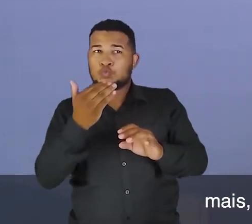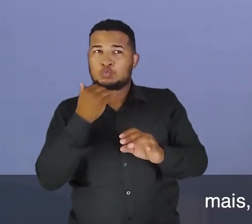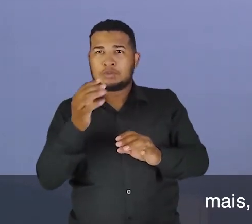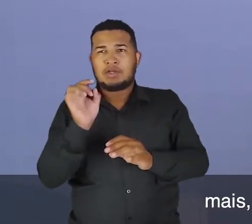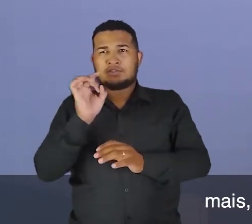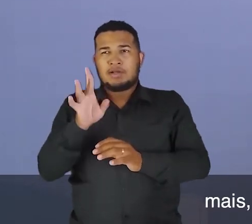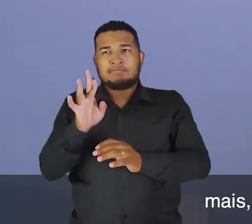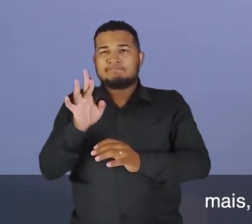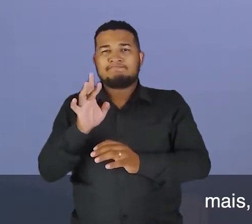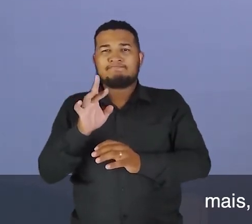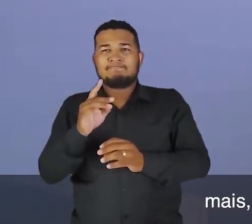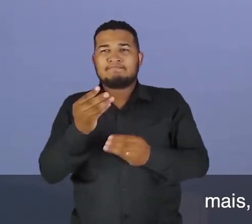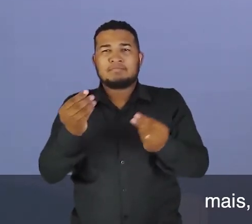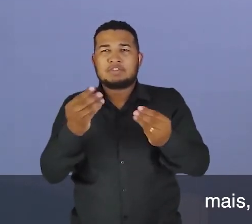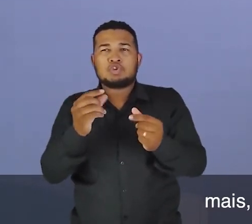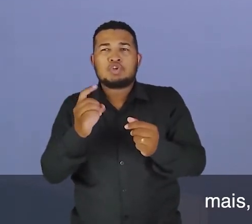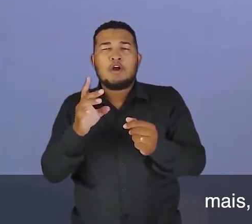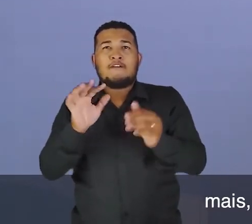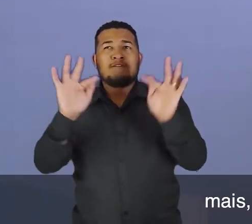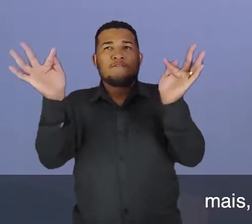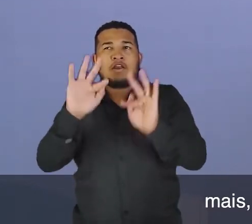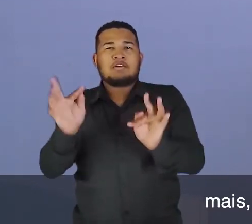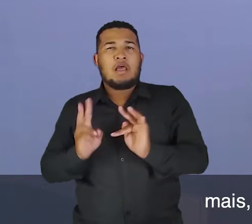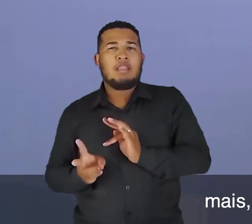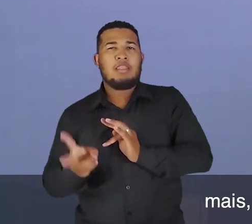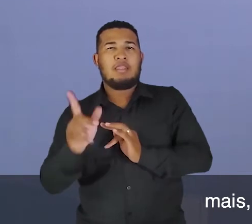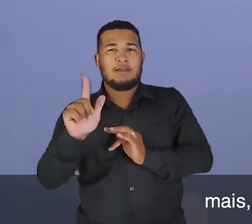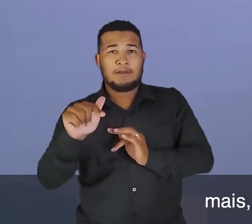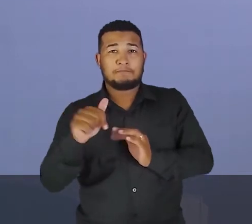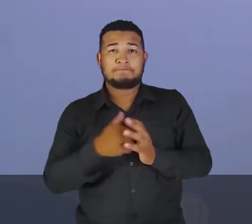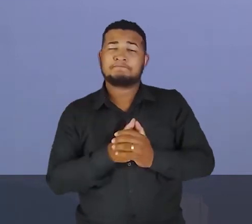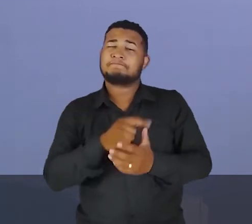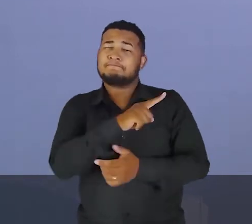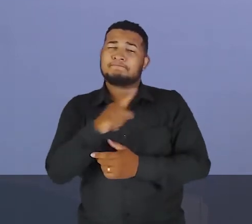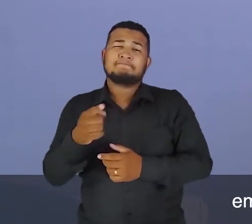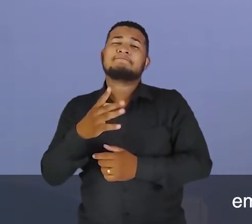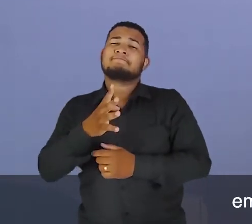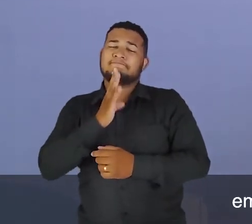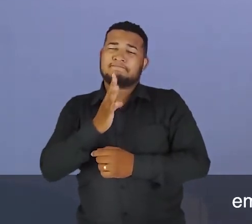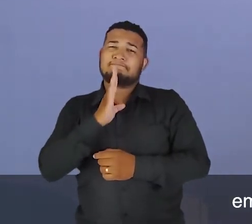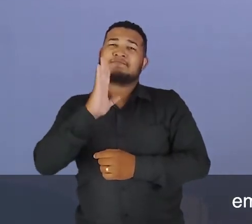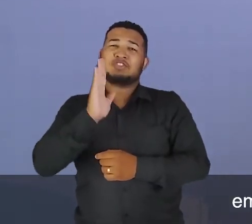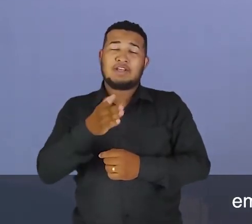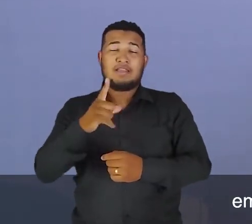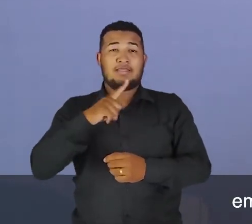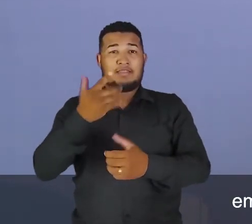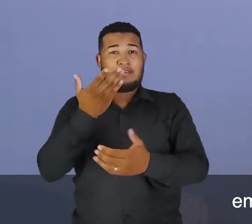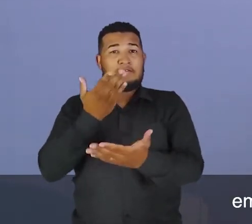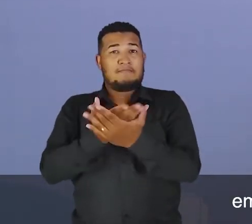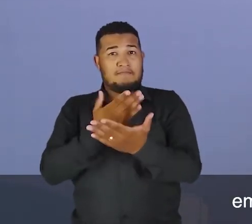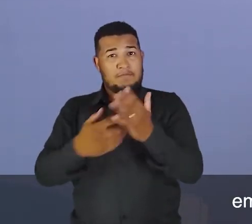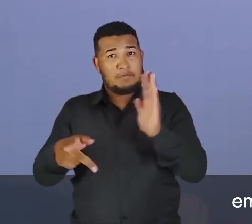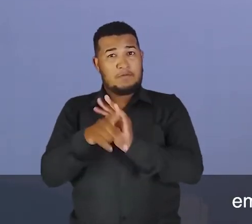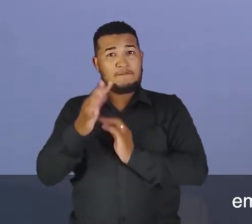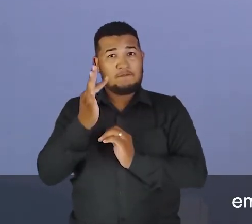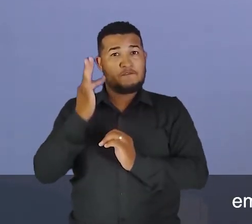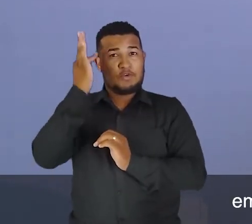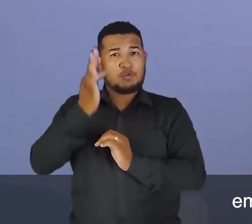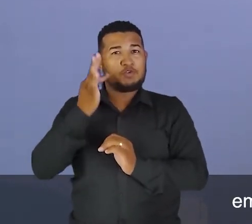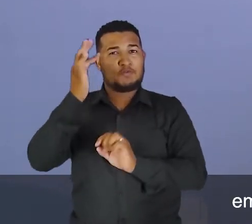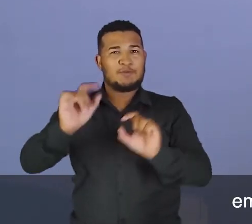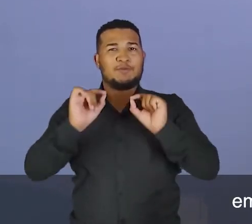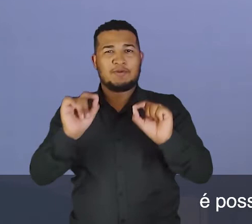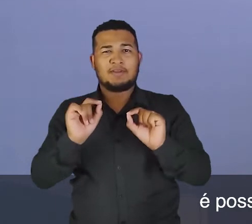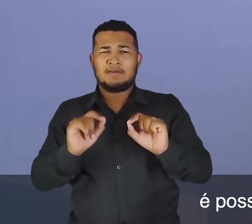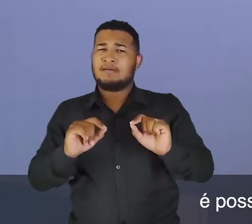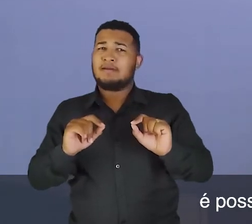e só dá espaço para uma felicidade permanente? Nós todos já sabemos, em aulas de filosofia que tivemos, que não é